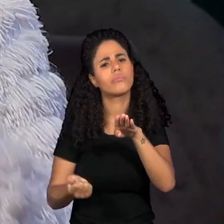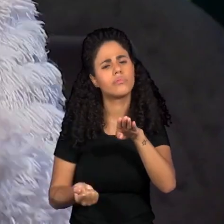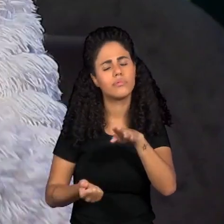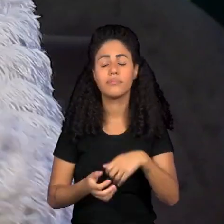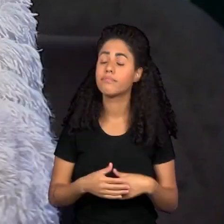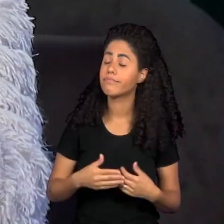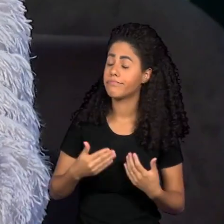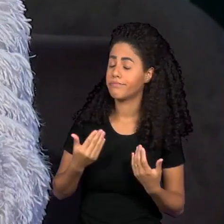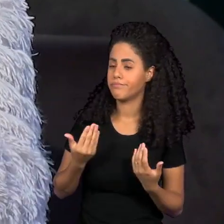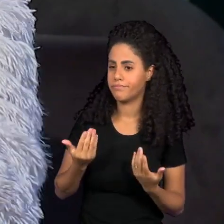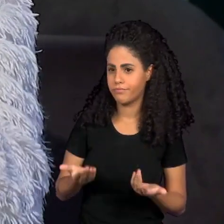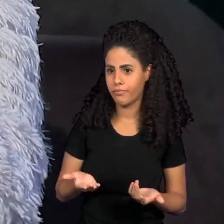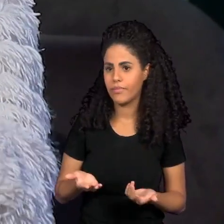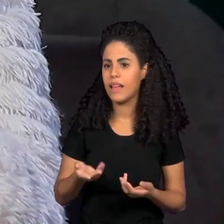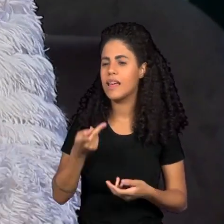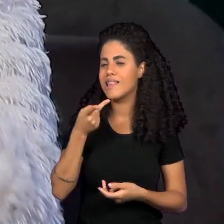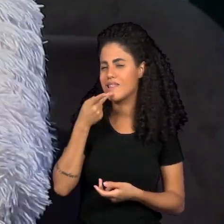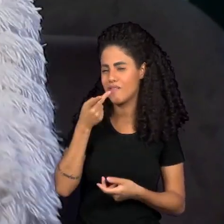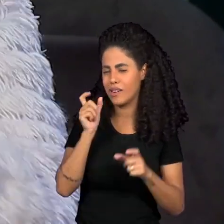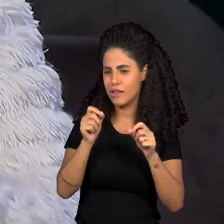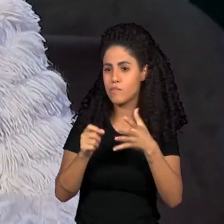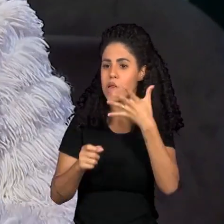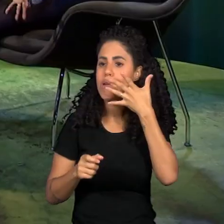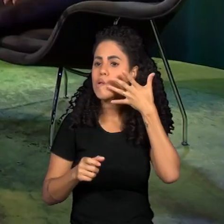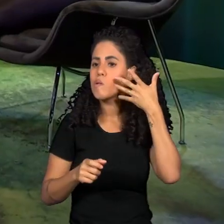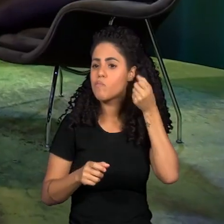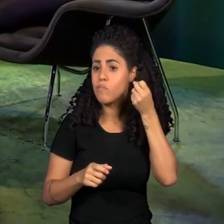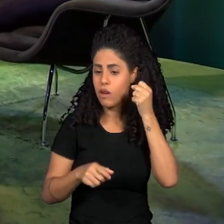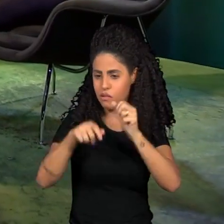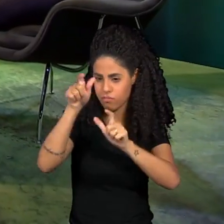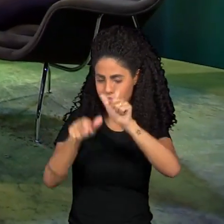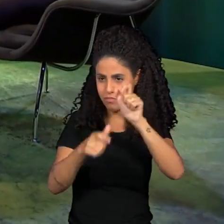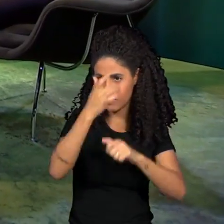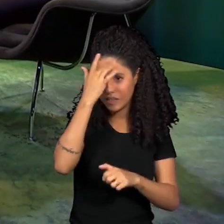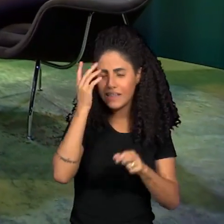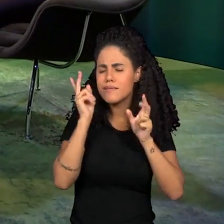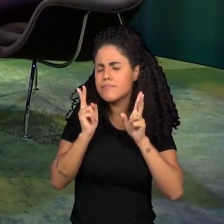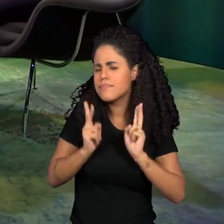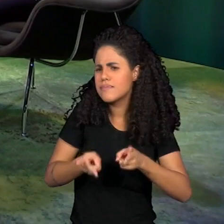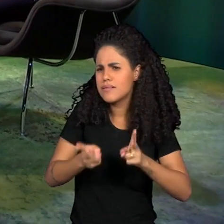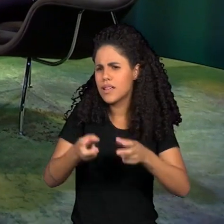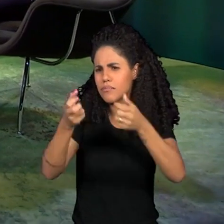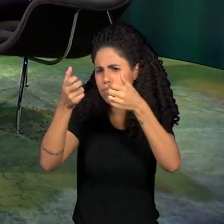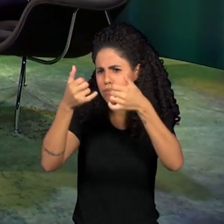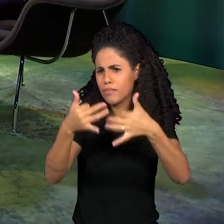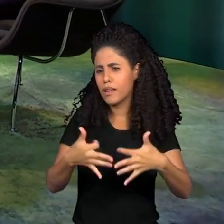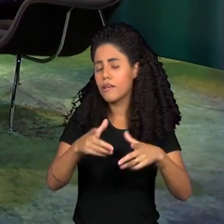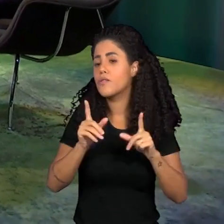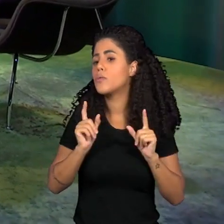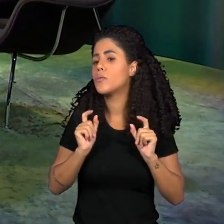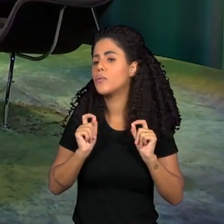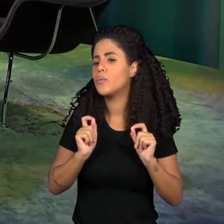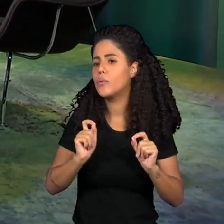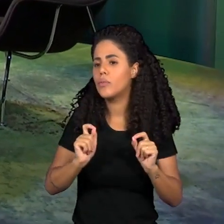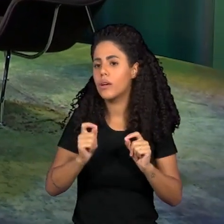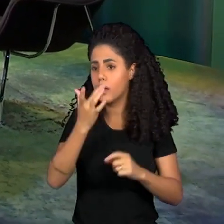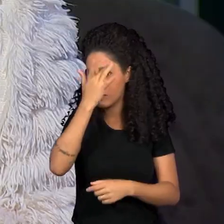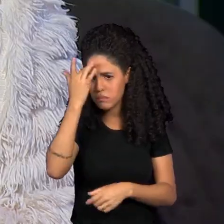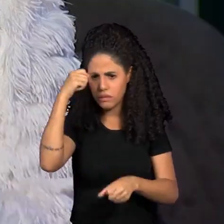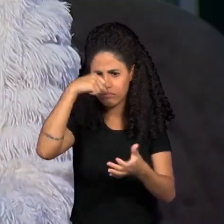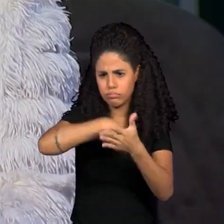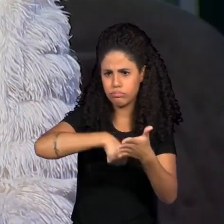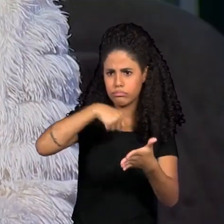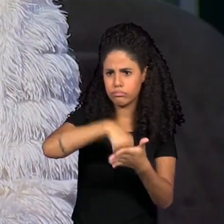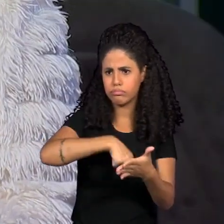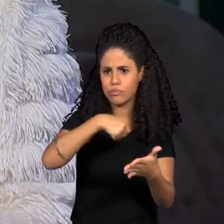abismo? Eu acho que eu falei muito para brancos e foi bom. Eu sempre conclamei, de alguma maneira, que todos entrassem na luta